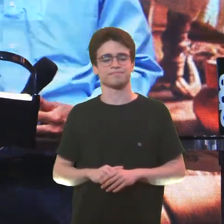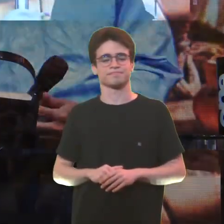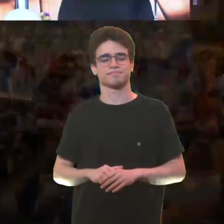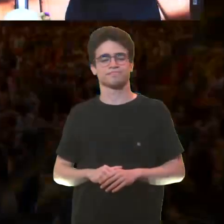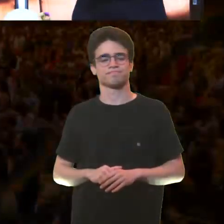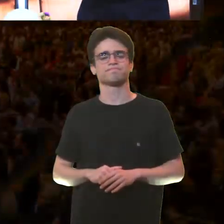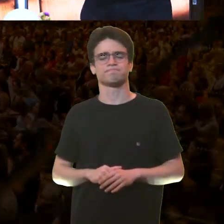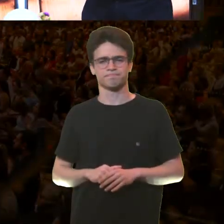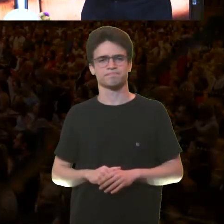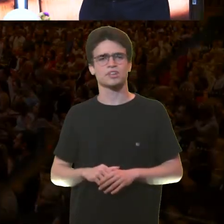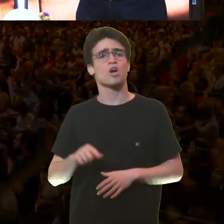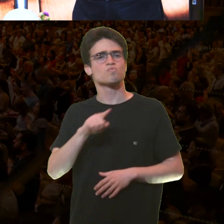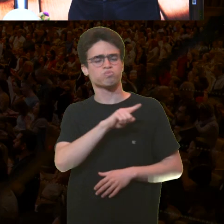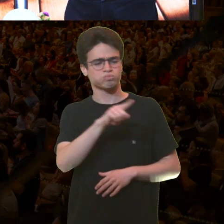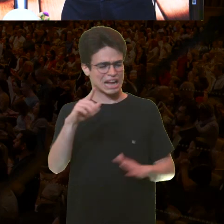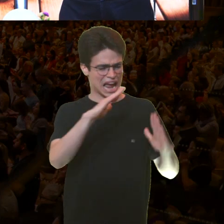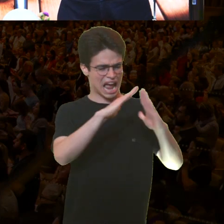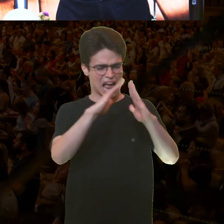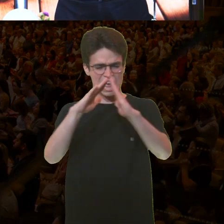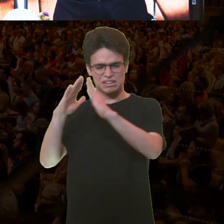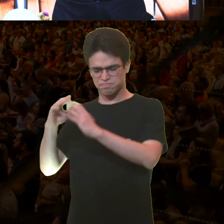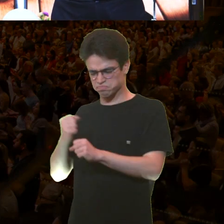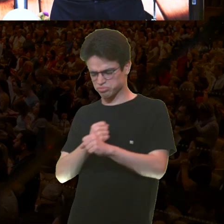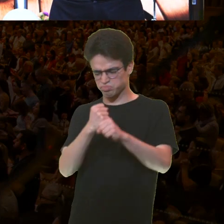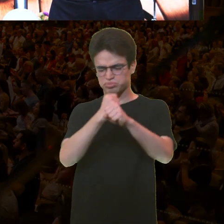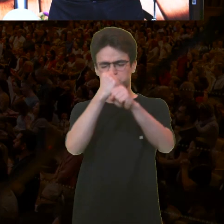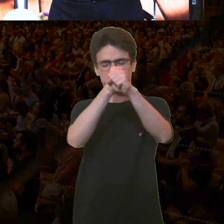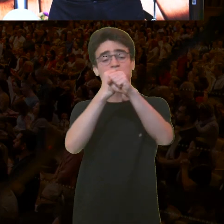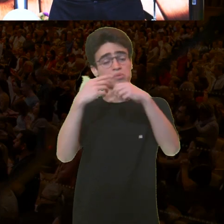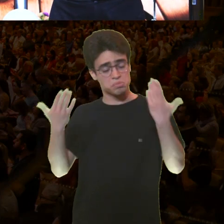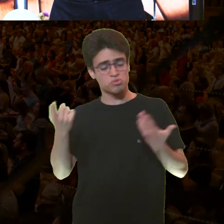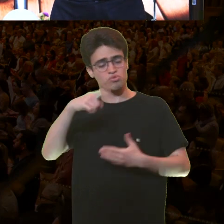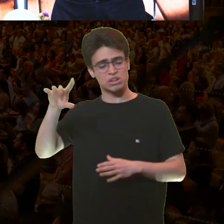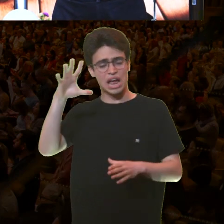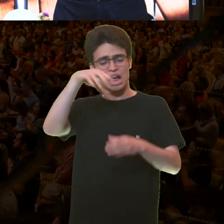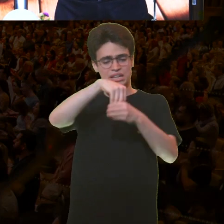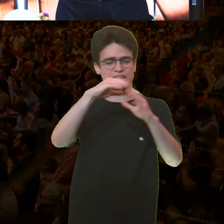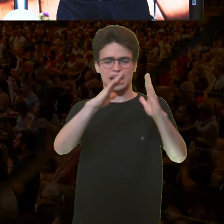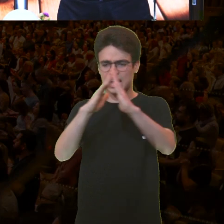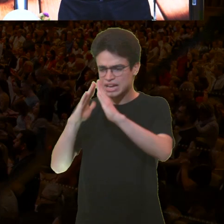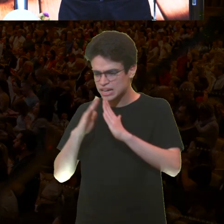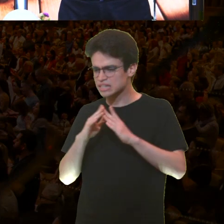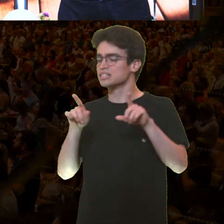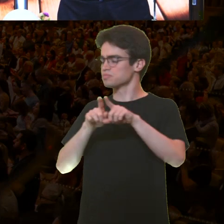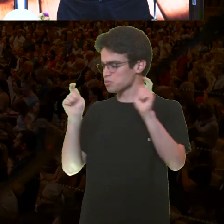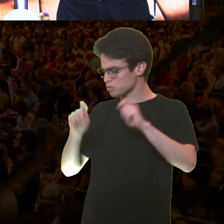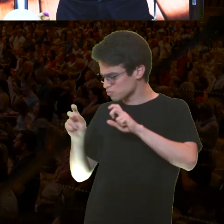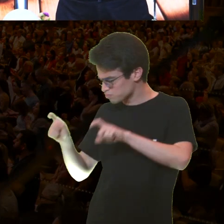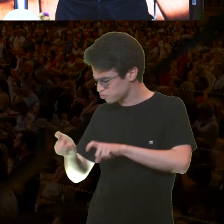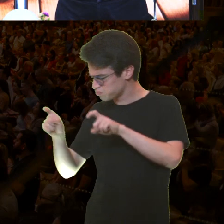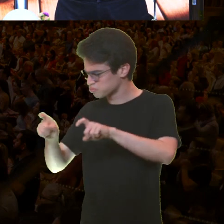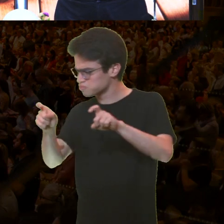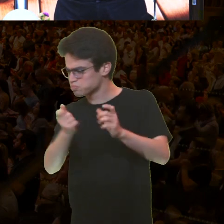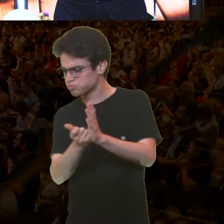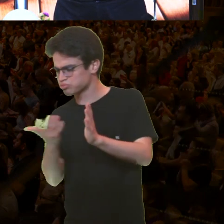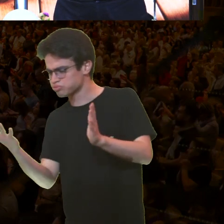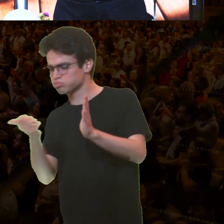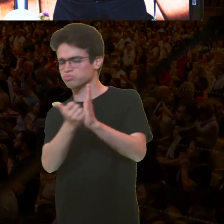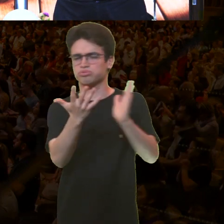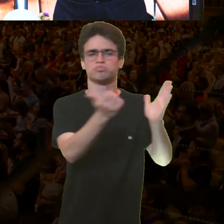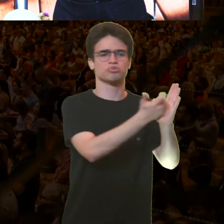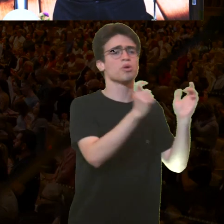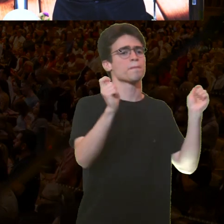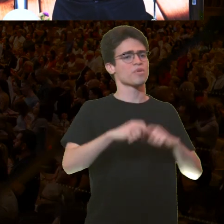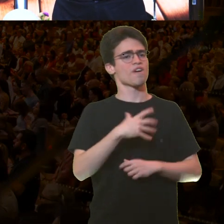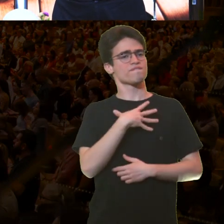Edificai casas e habitai-as. Plantai jardins, hortas e comei o seu fruto. Tomai mulheres e gerai filhos e